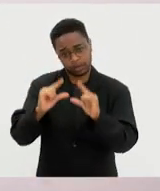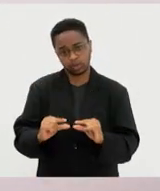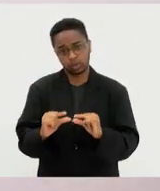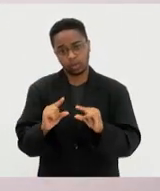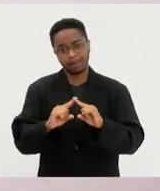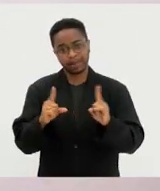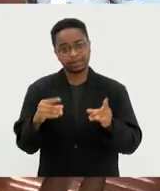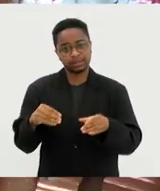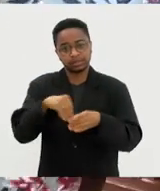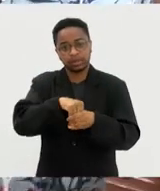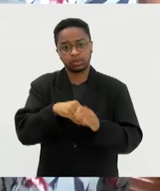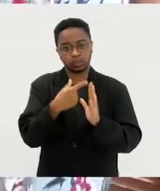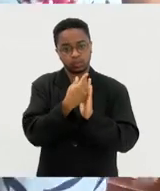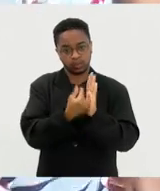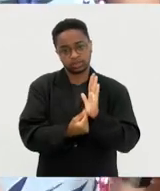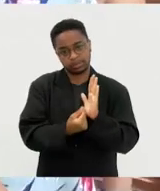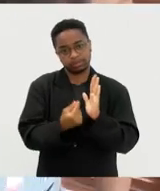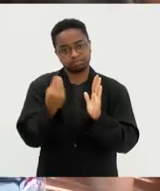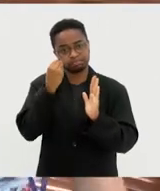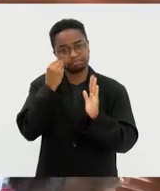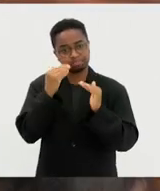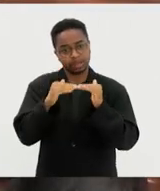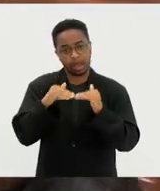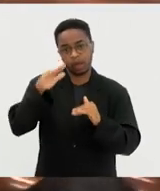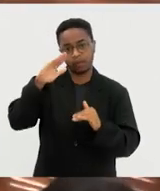dentro do orçamento, dali para cima, tá seguro.